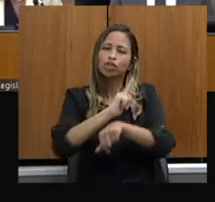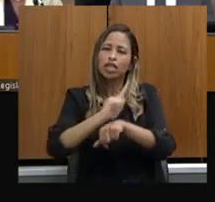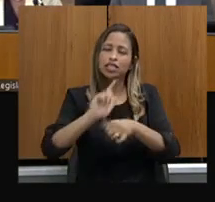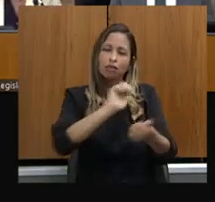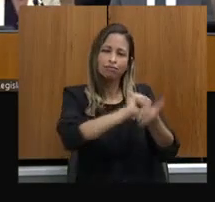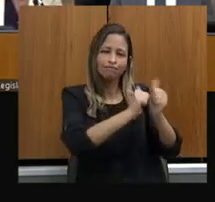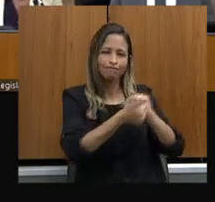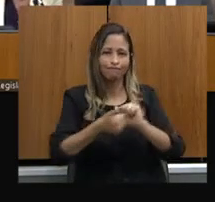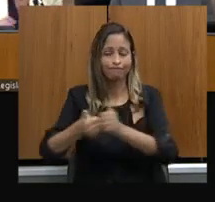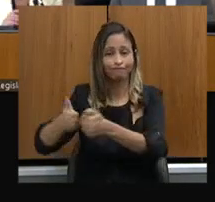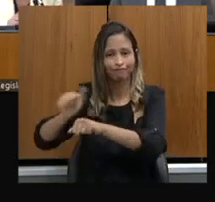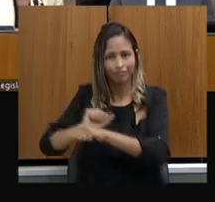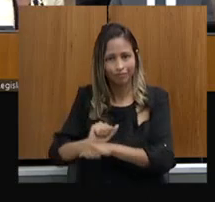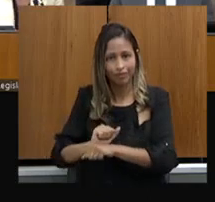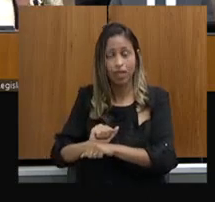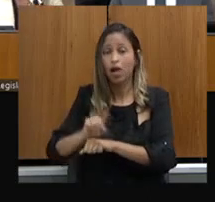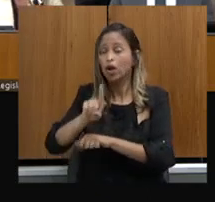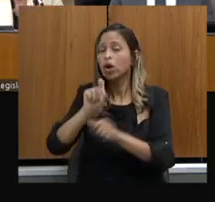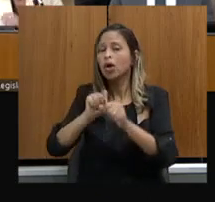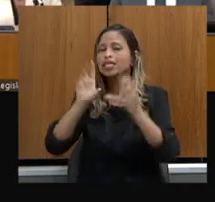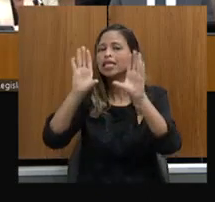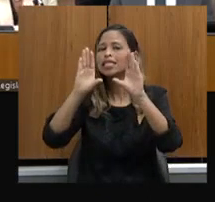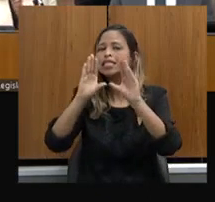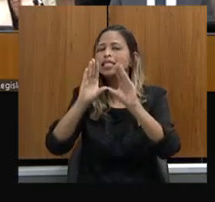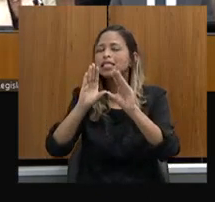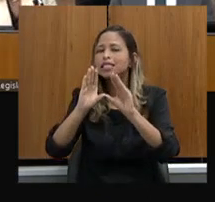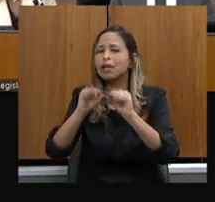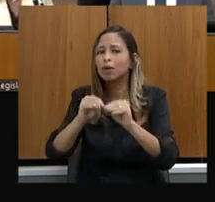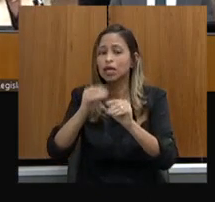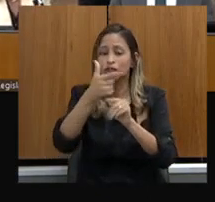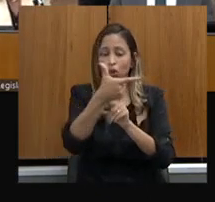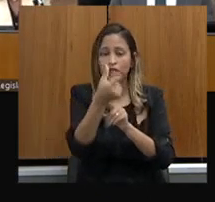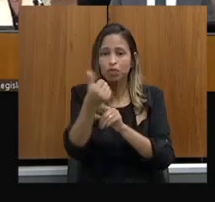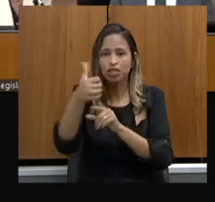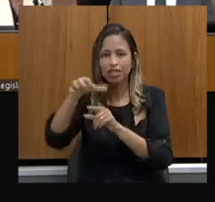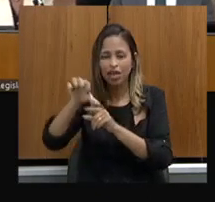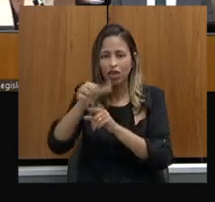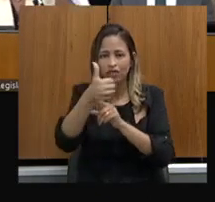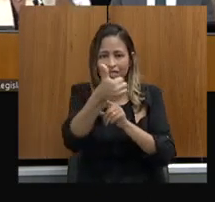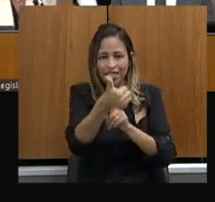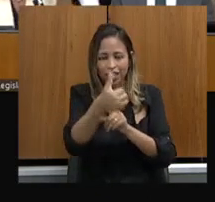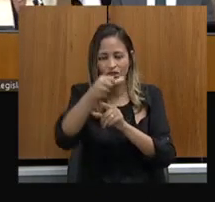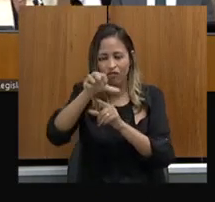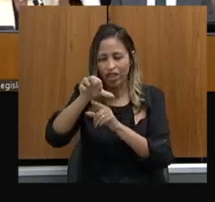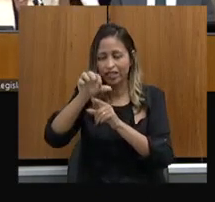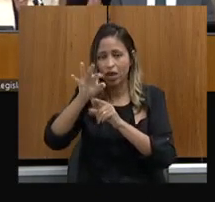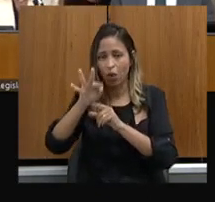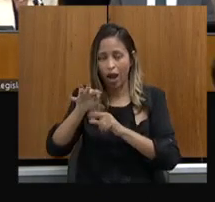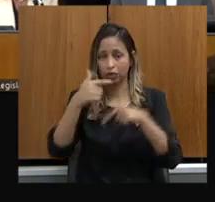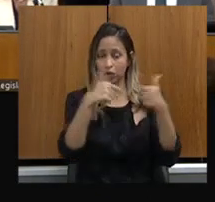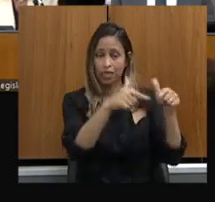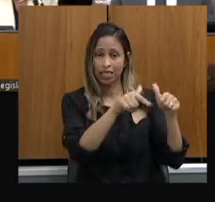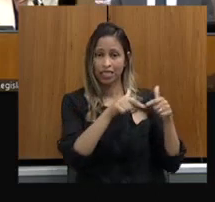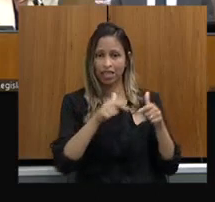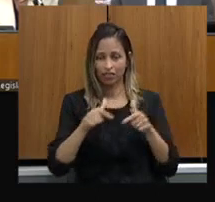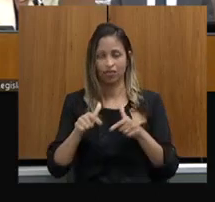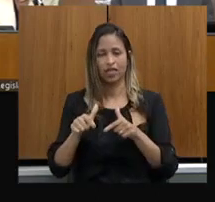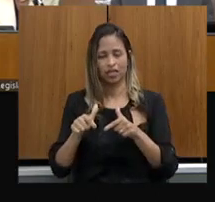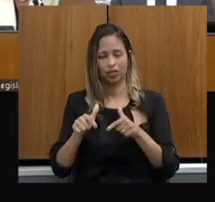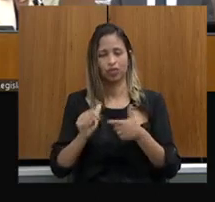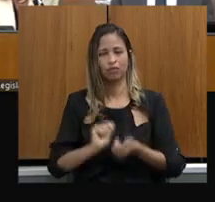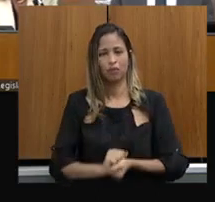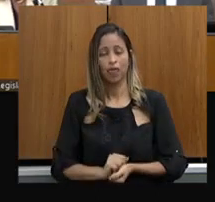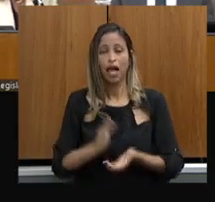estratégica a gente simplificou desde 2019 194 serviços por meio